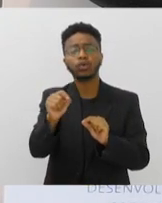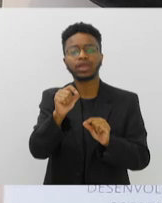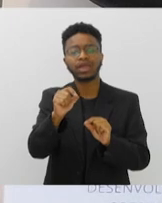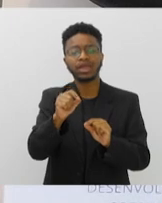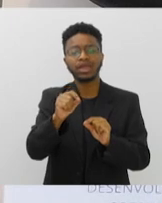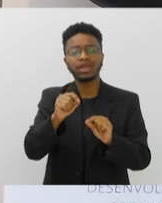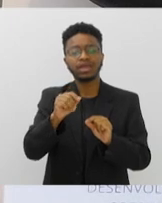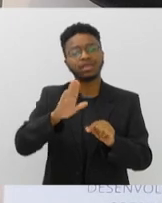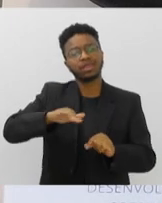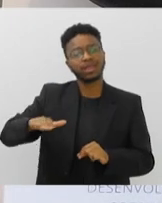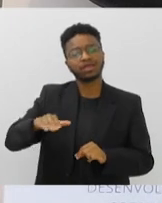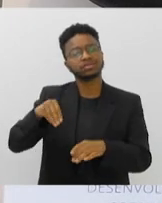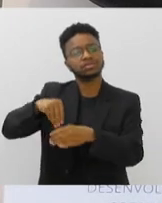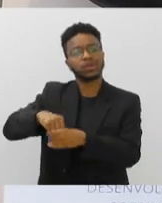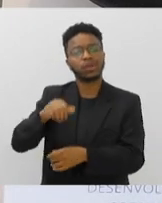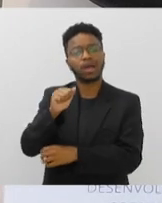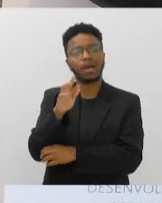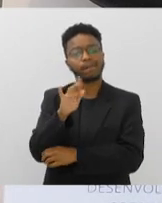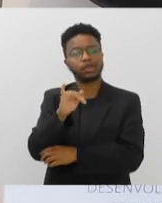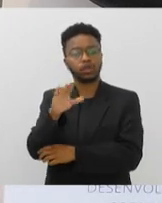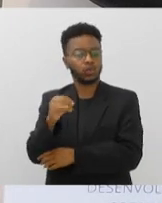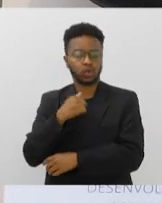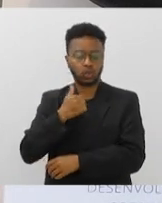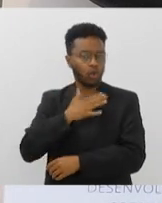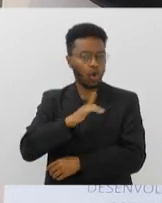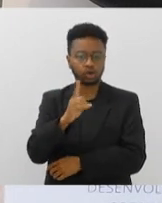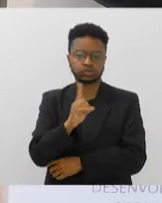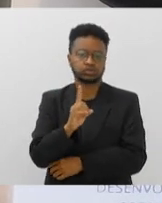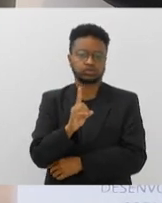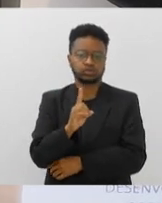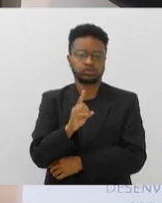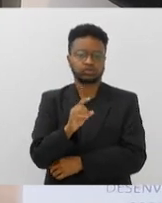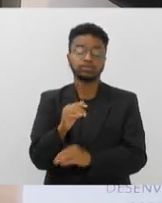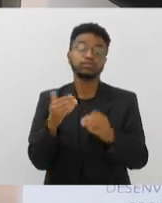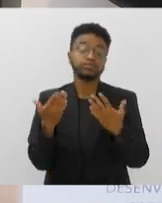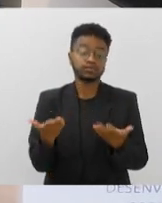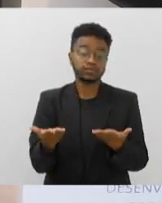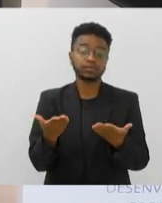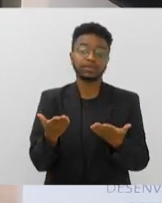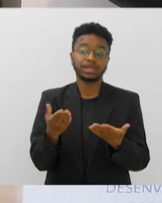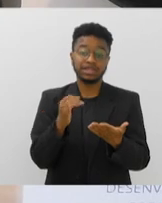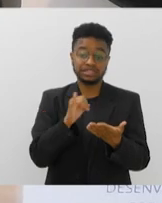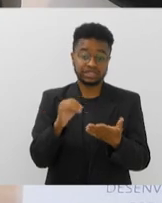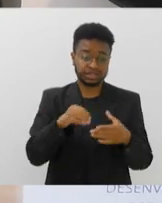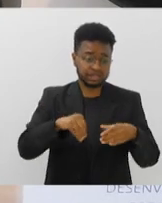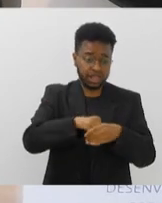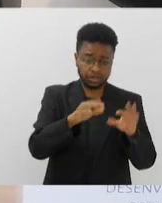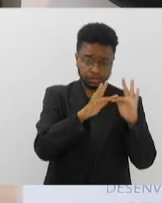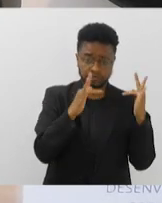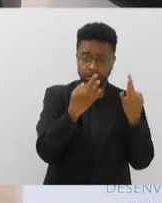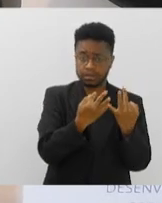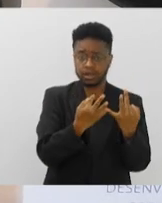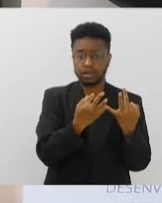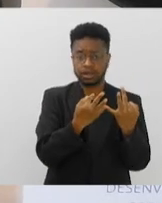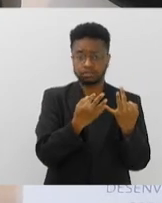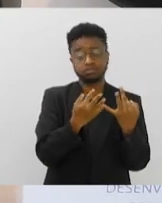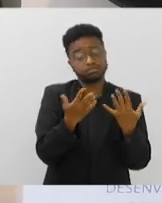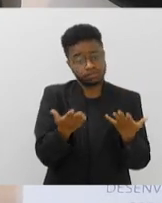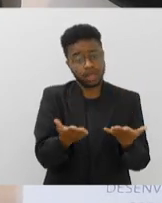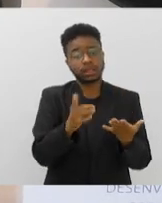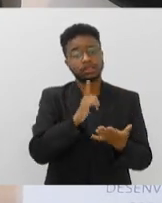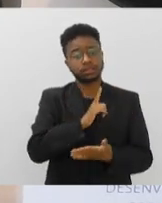institucionalizada isso eu não gosto isso eu não acho bom se ela está inserida uma família ela está recebendo